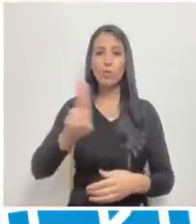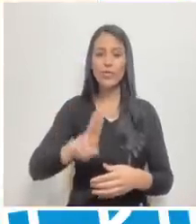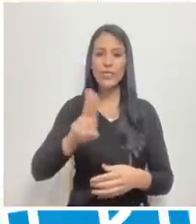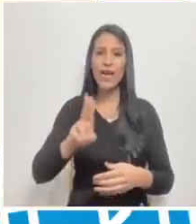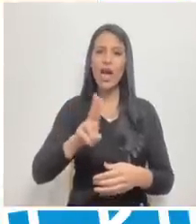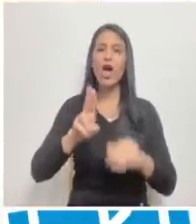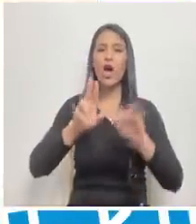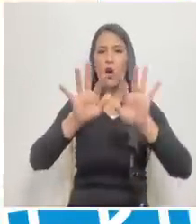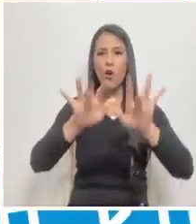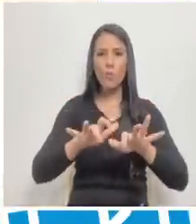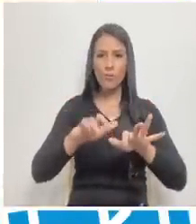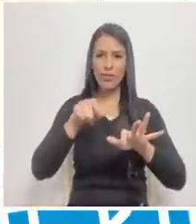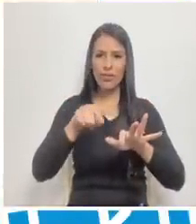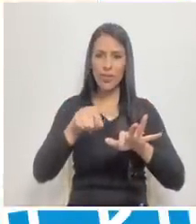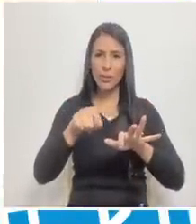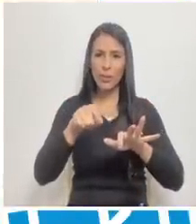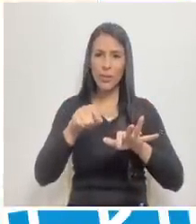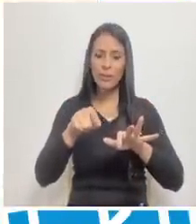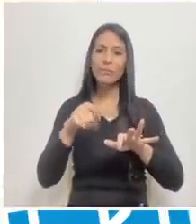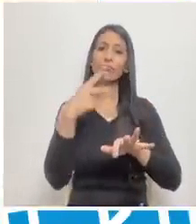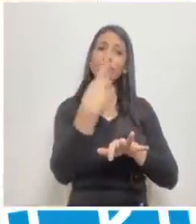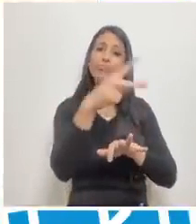provas para o aluno e ele responde.